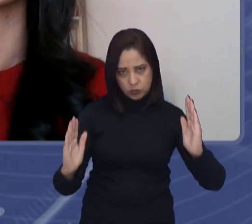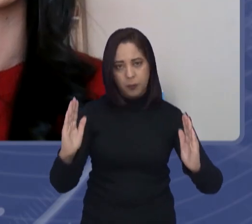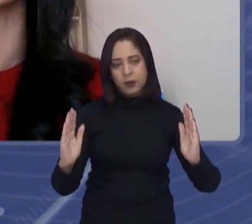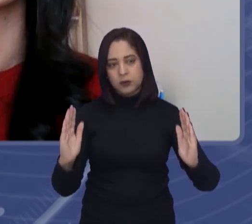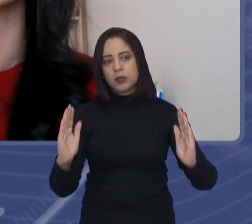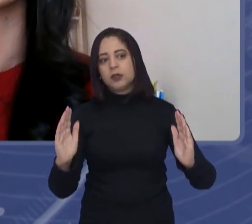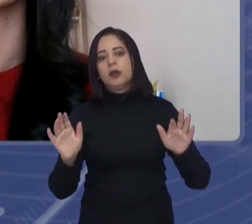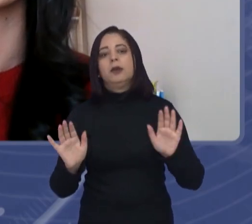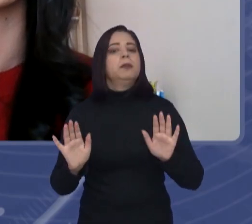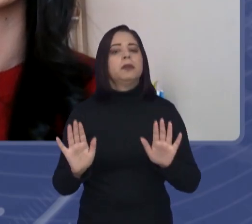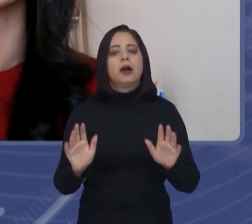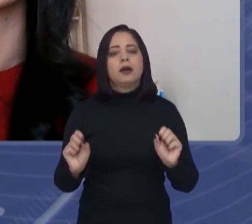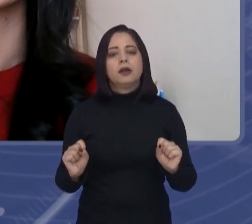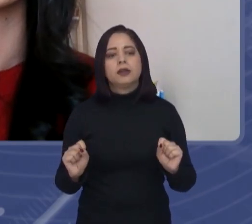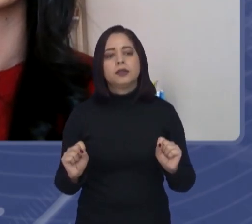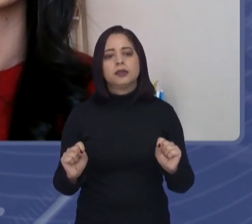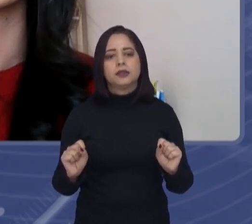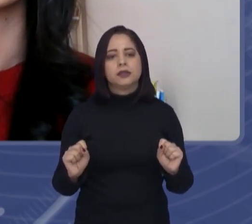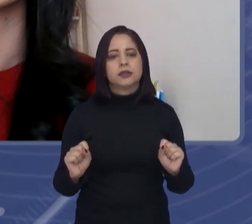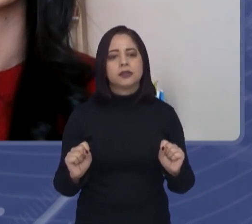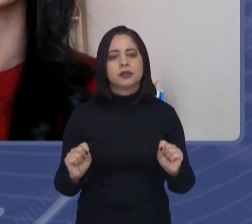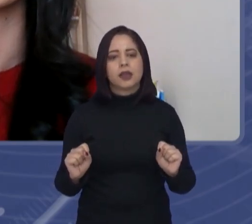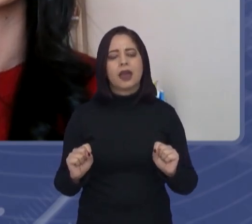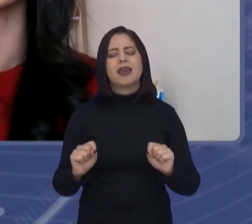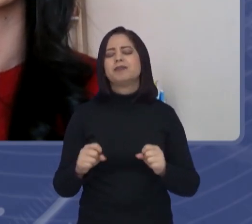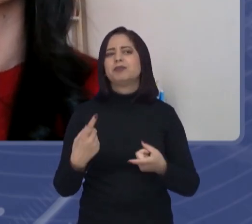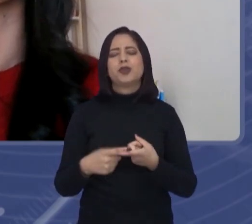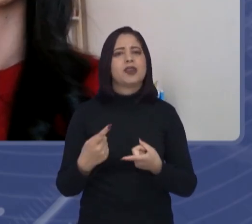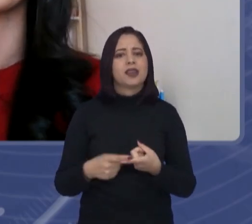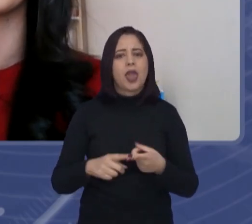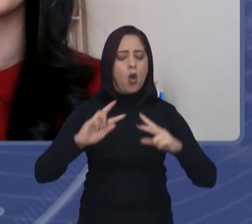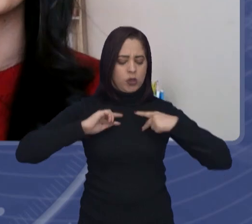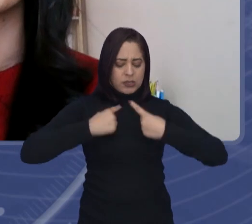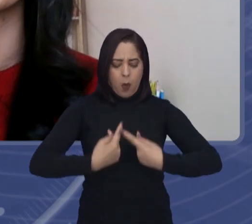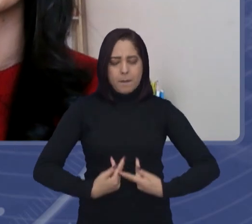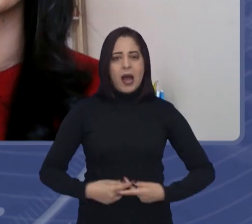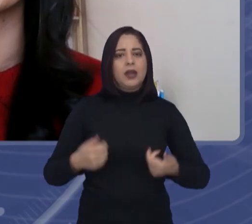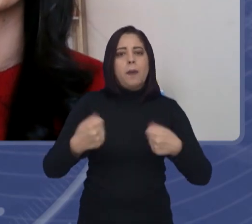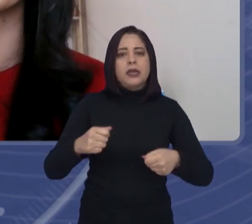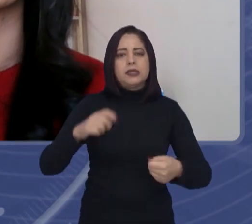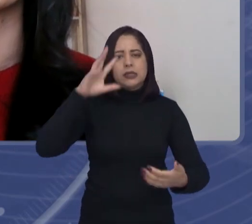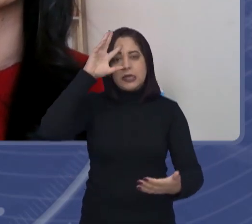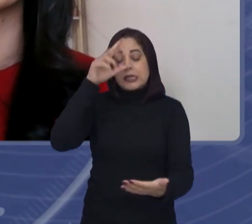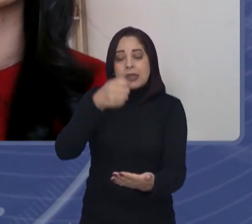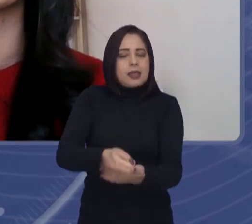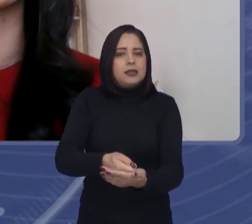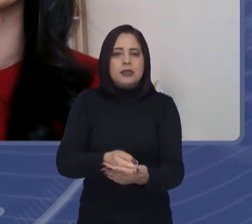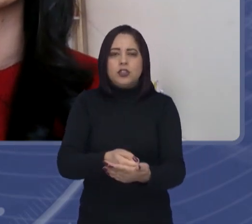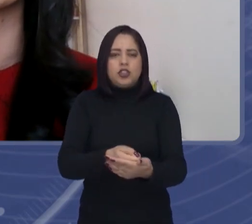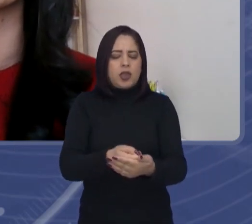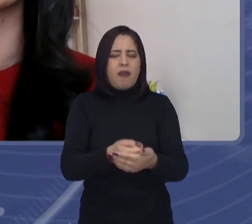também, com tantas decisões, né, que o ser humano tem de tomar ali